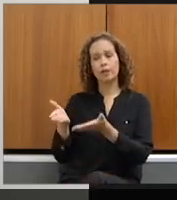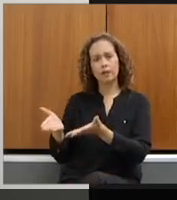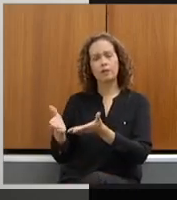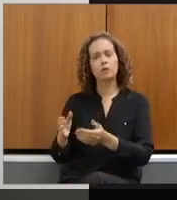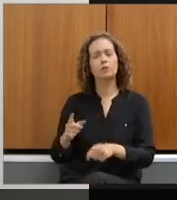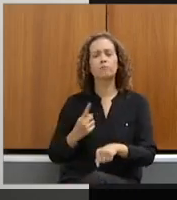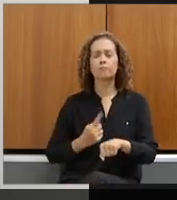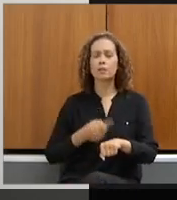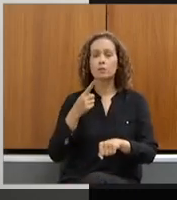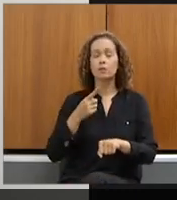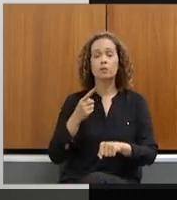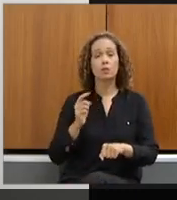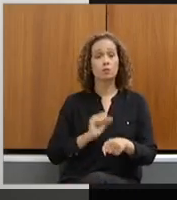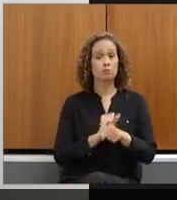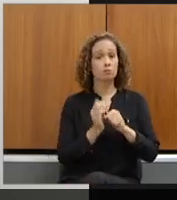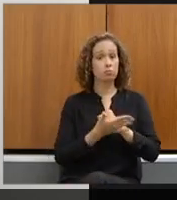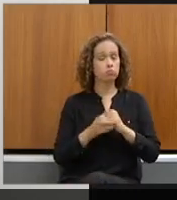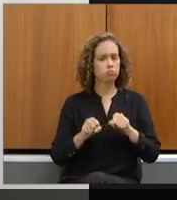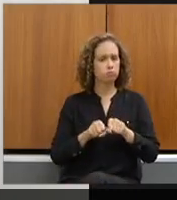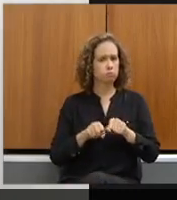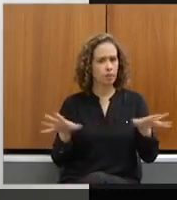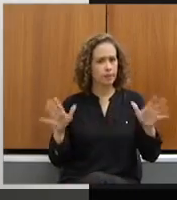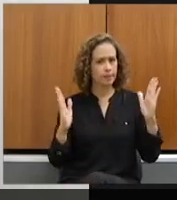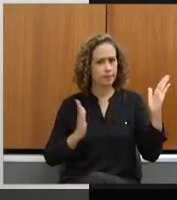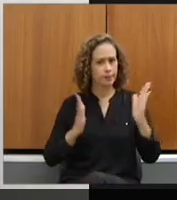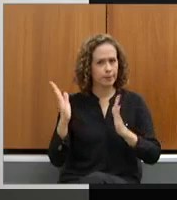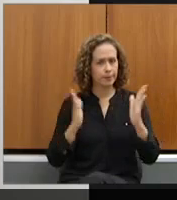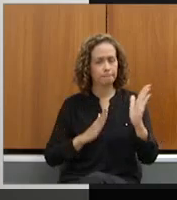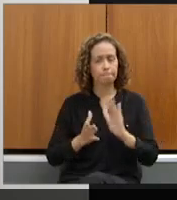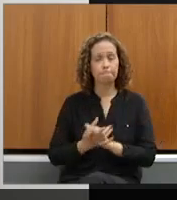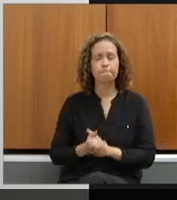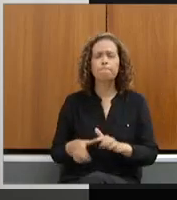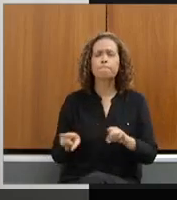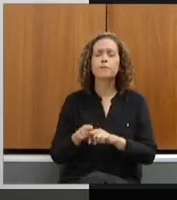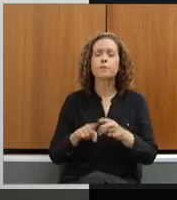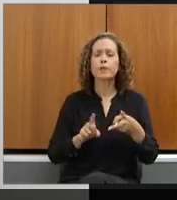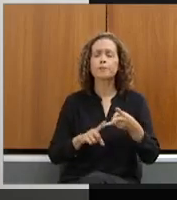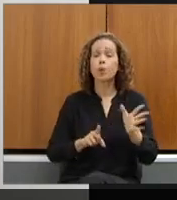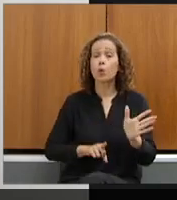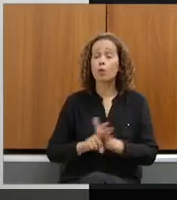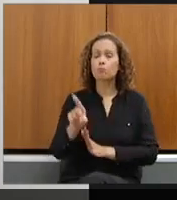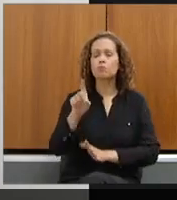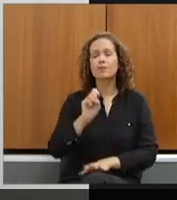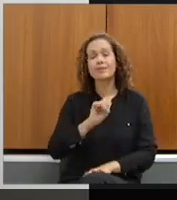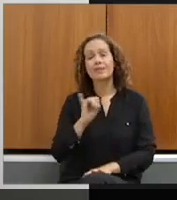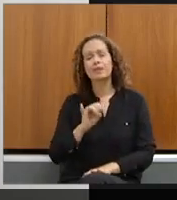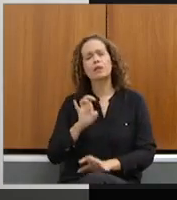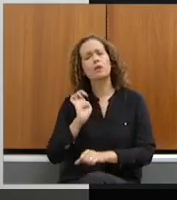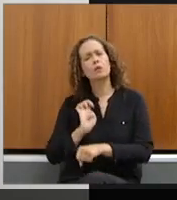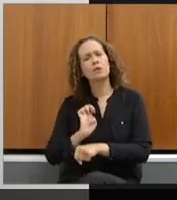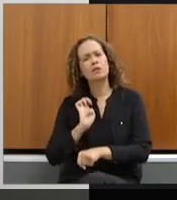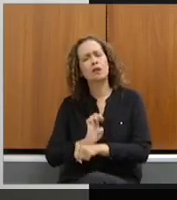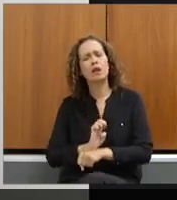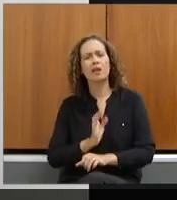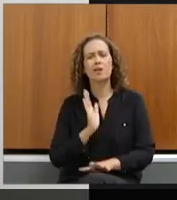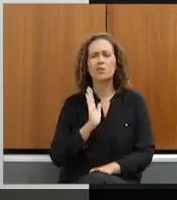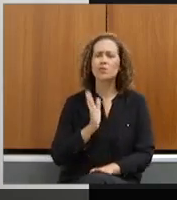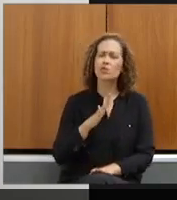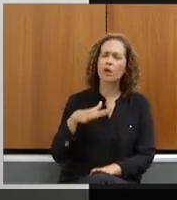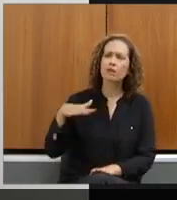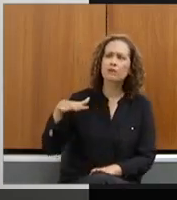de pandemia é uma outra questão é se o Estado está estabelecendo algum nível